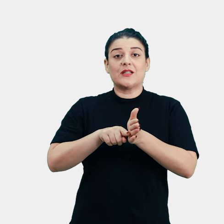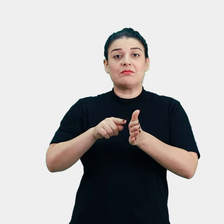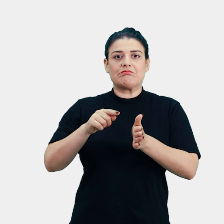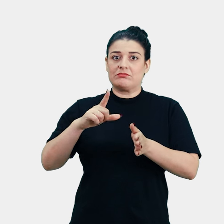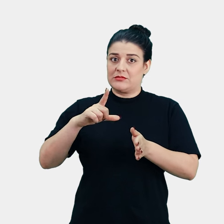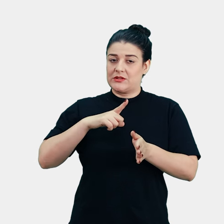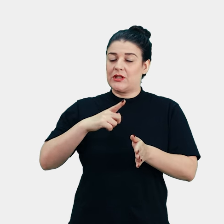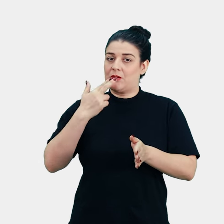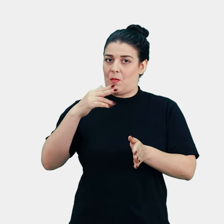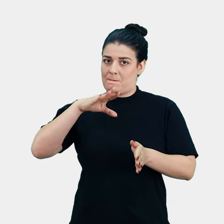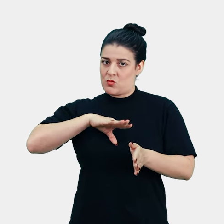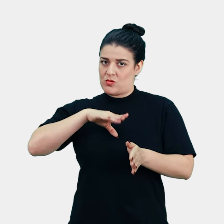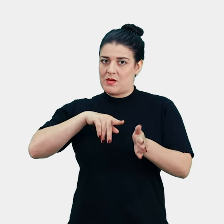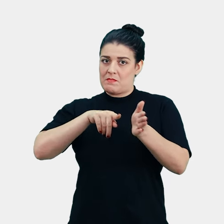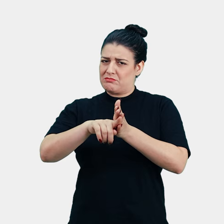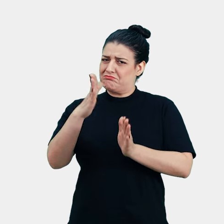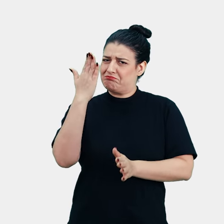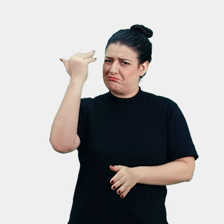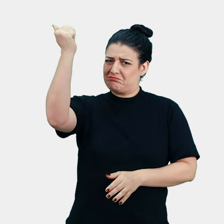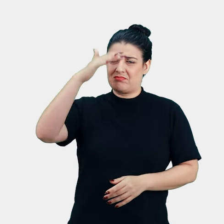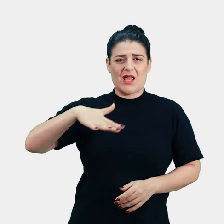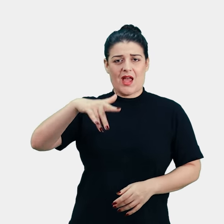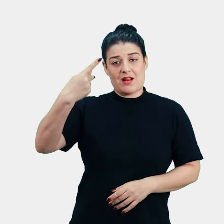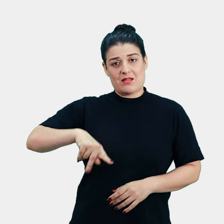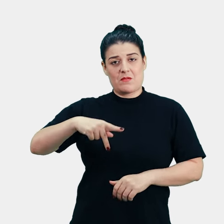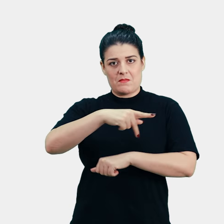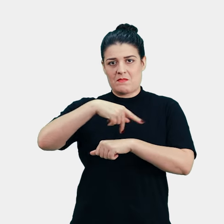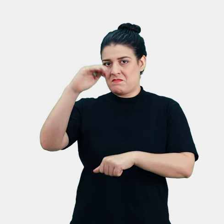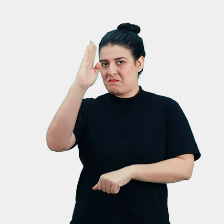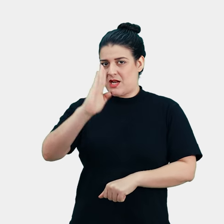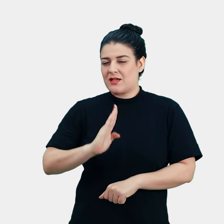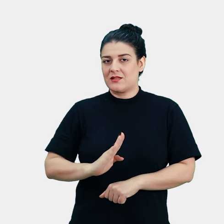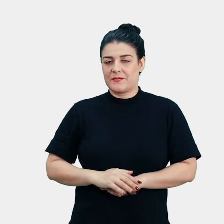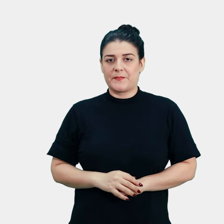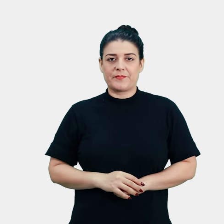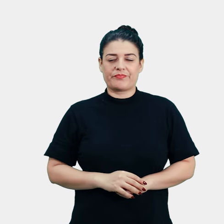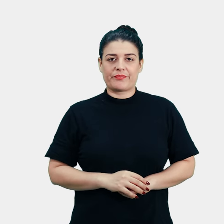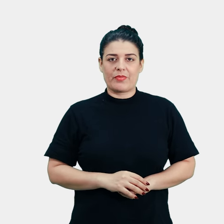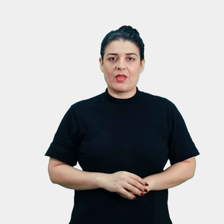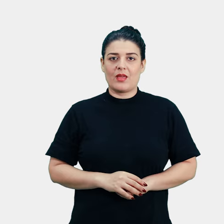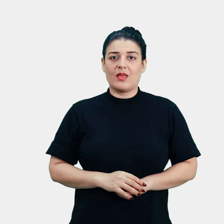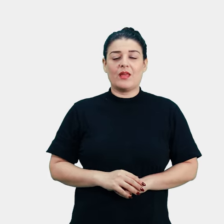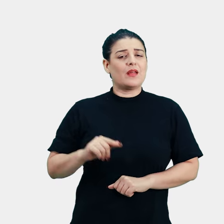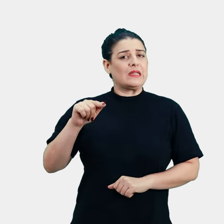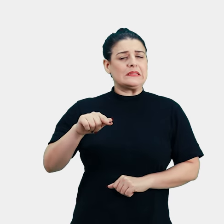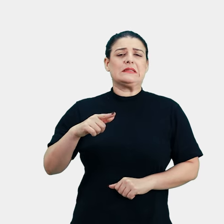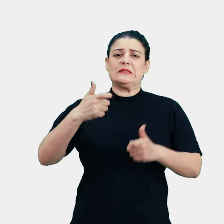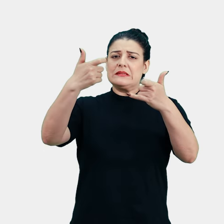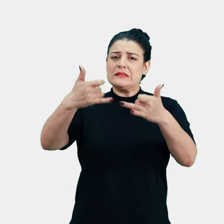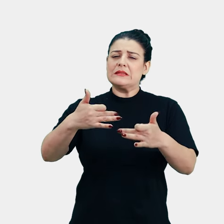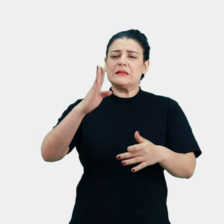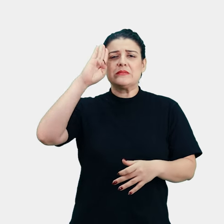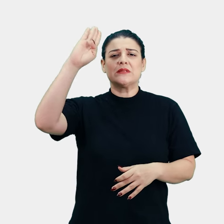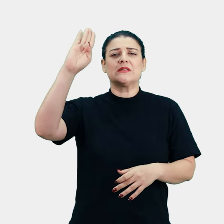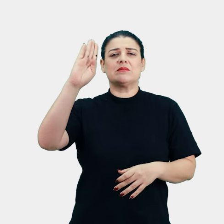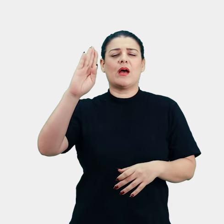em português com pesquisadores renomados na área aqui no Brasil, tá? Que ele traz as principais